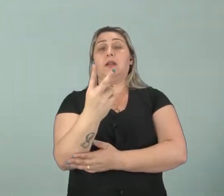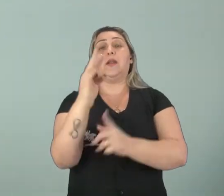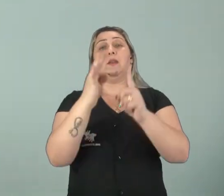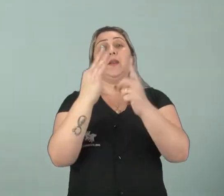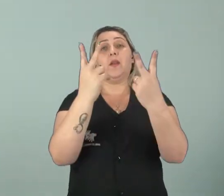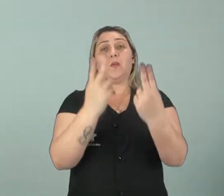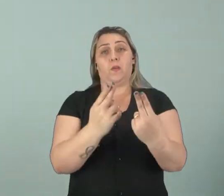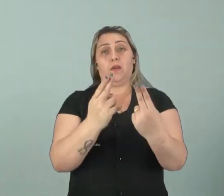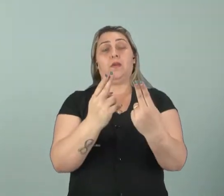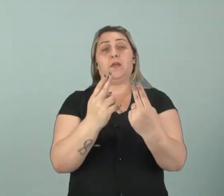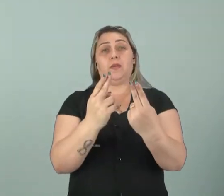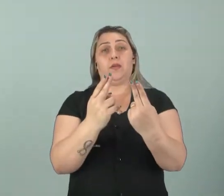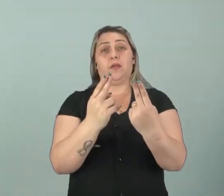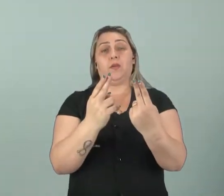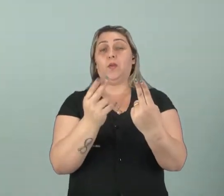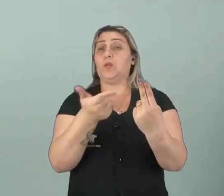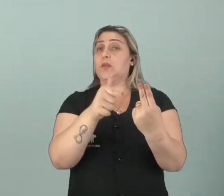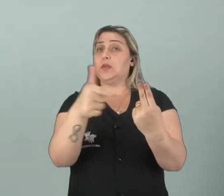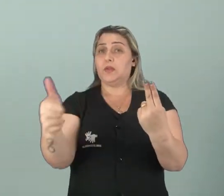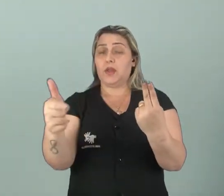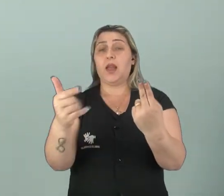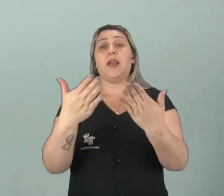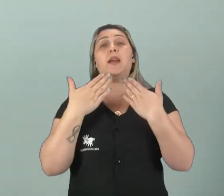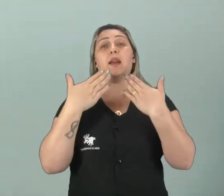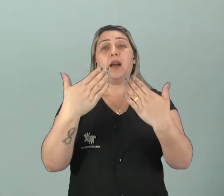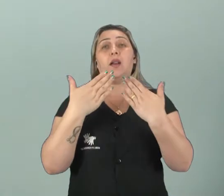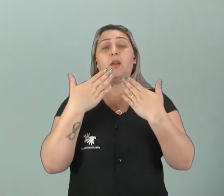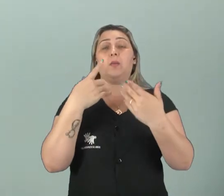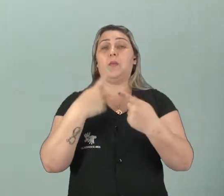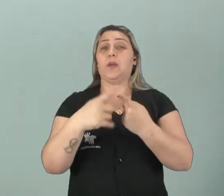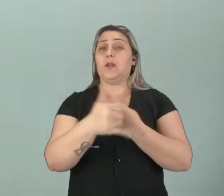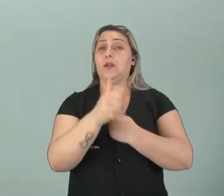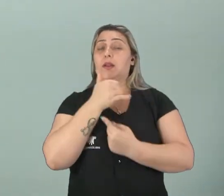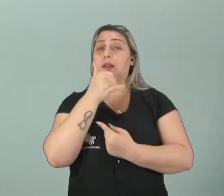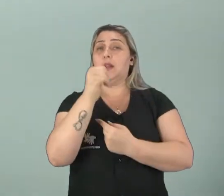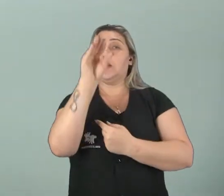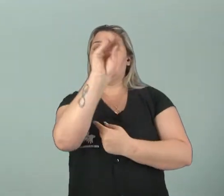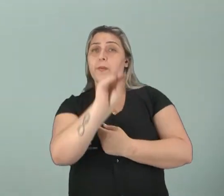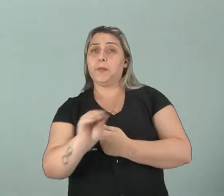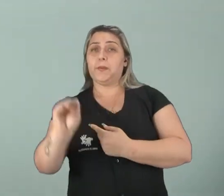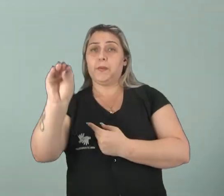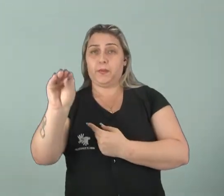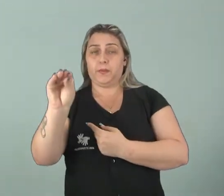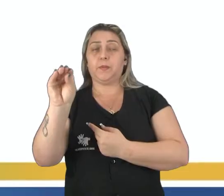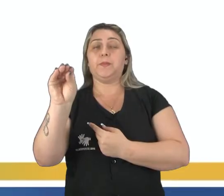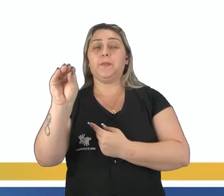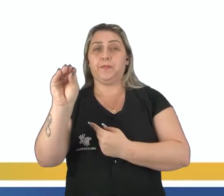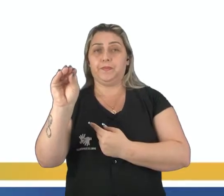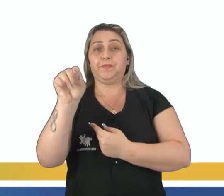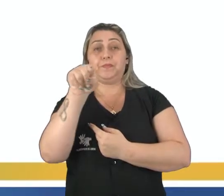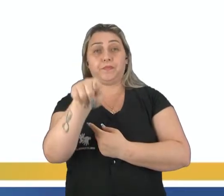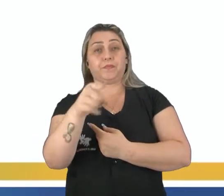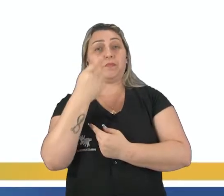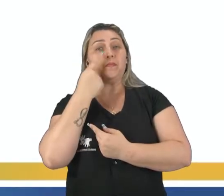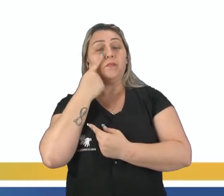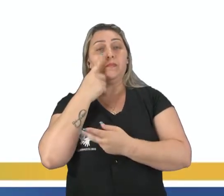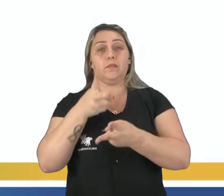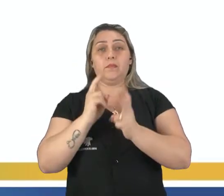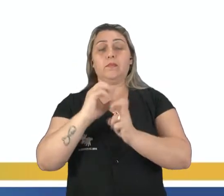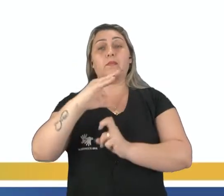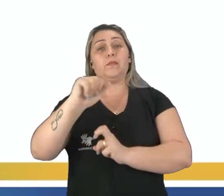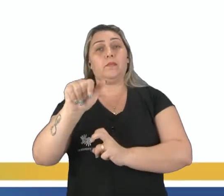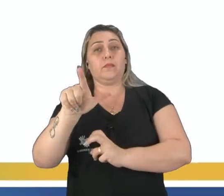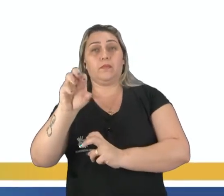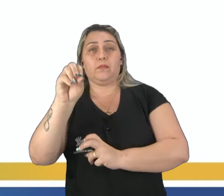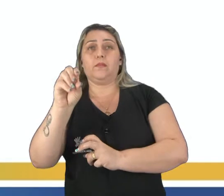temperaturas iguais, então neste caso não vai ter calor, porque a gente não tem energia passando de um para o outro. Então, tu verifica que a palavra calor